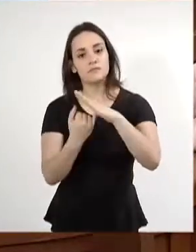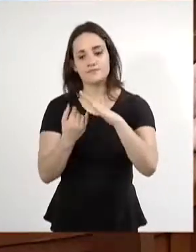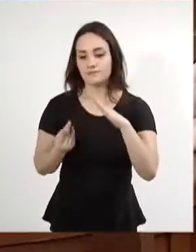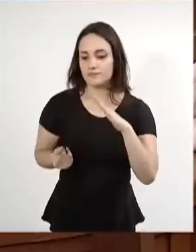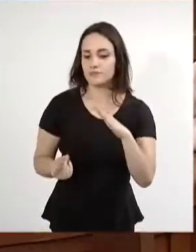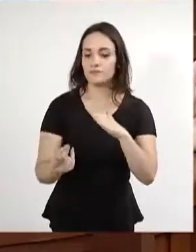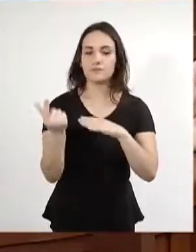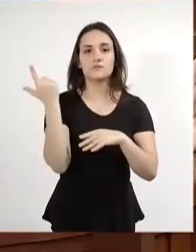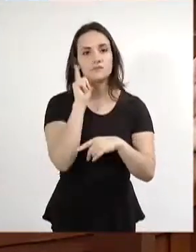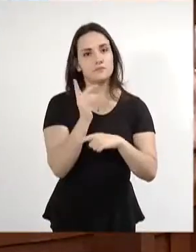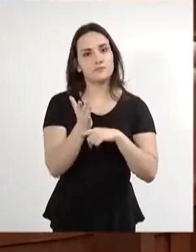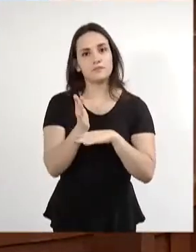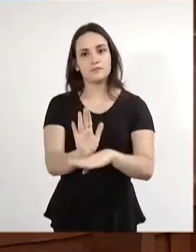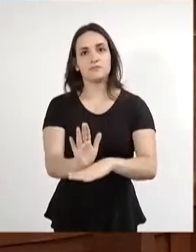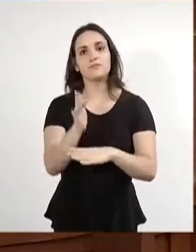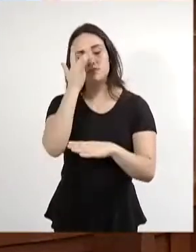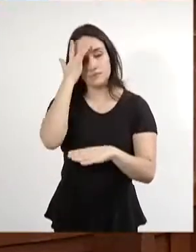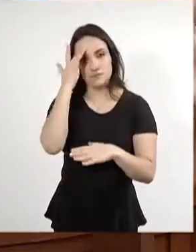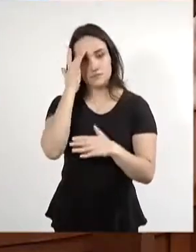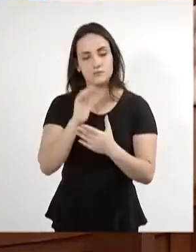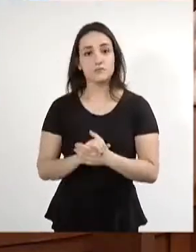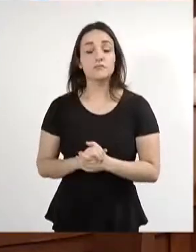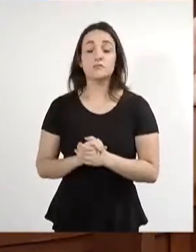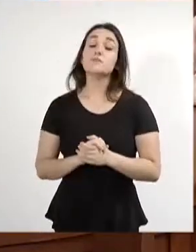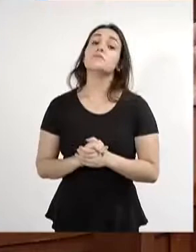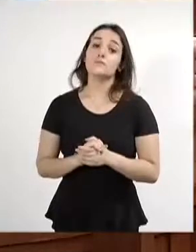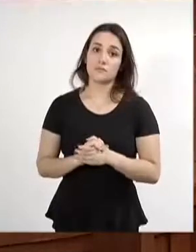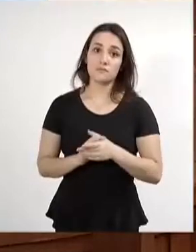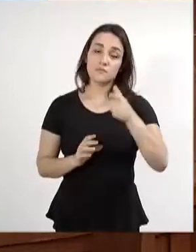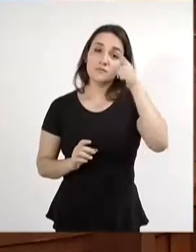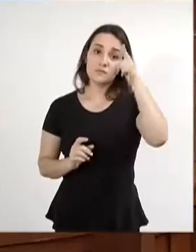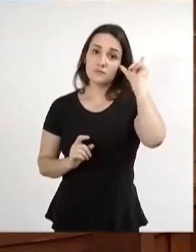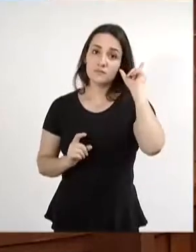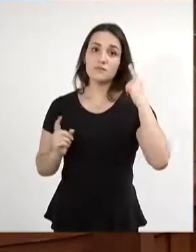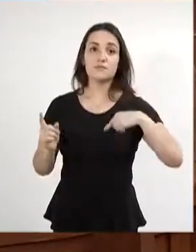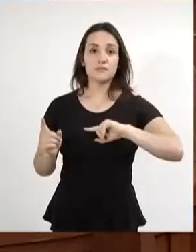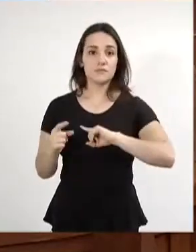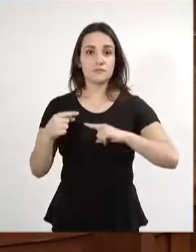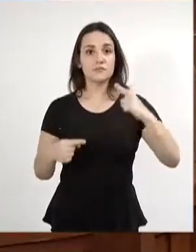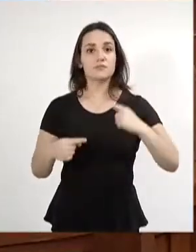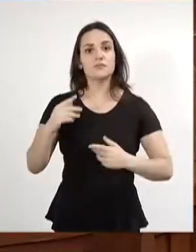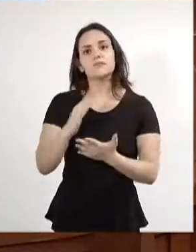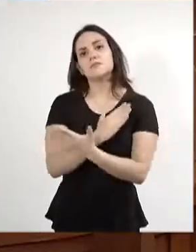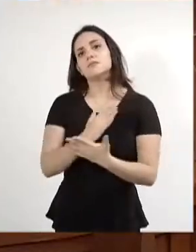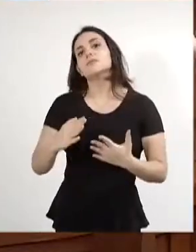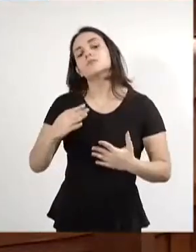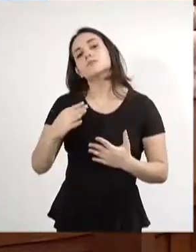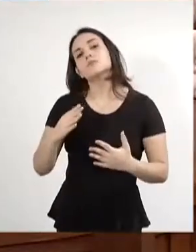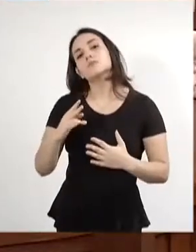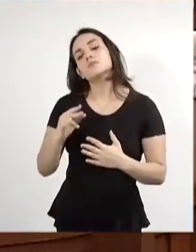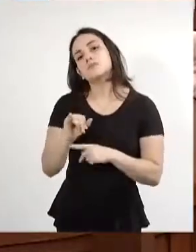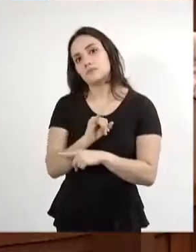ao idoso. E ontem nós discutimos algumas estratégias